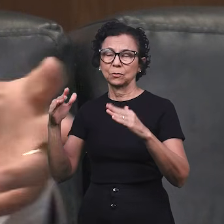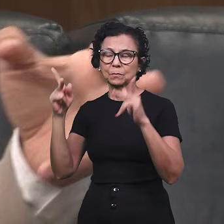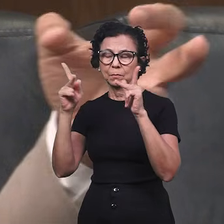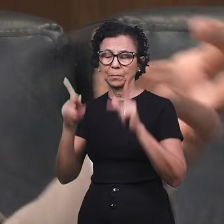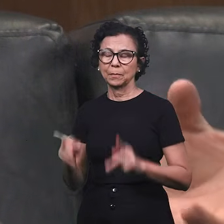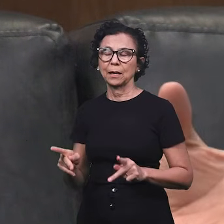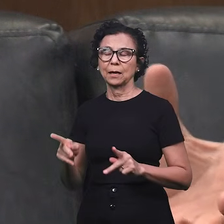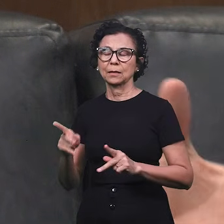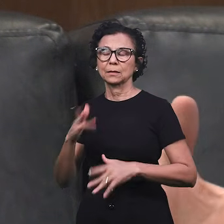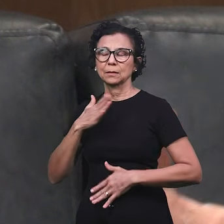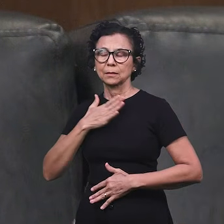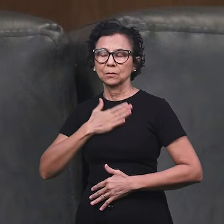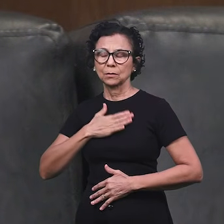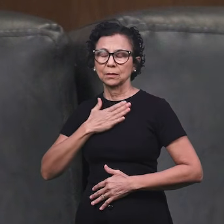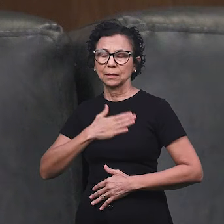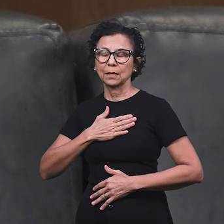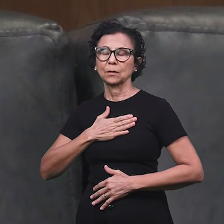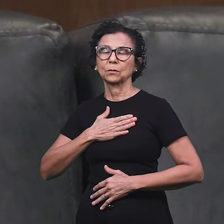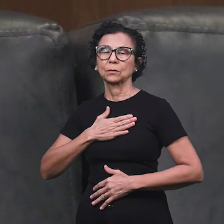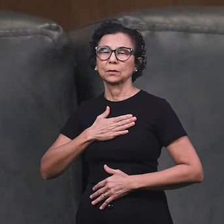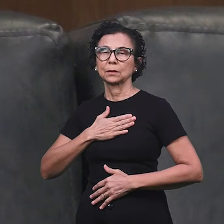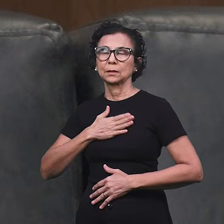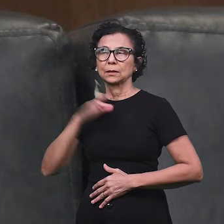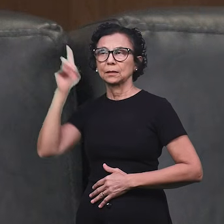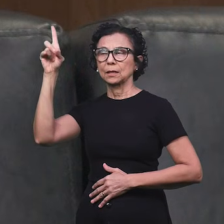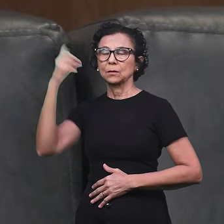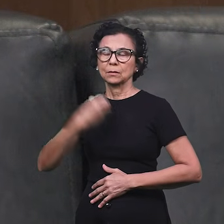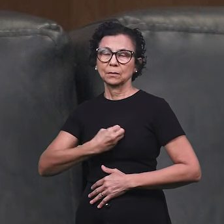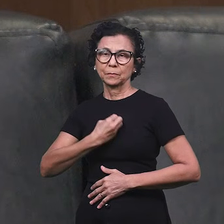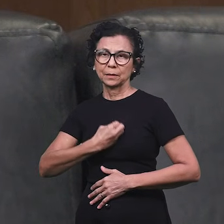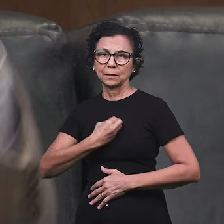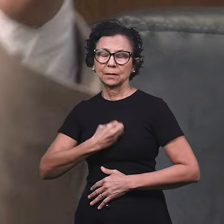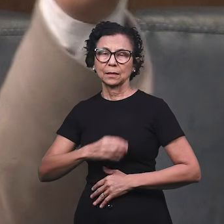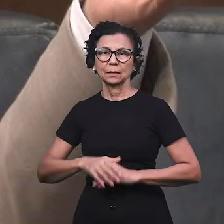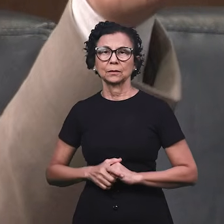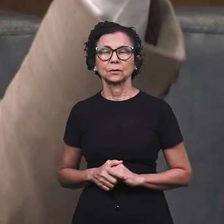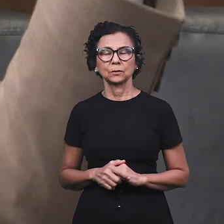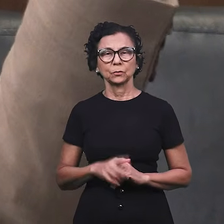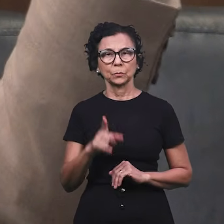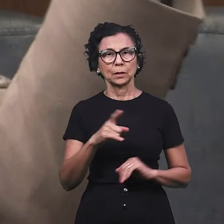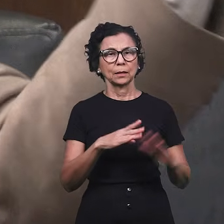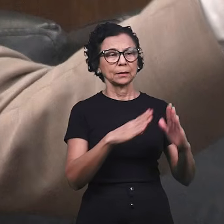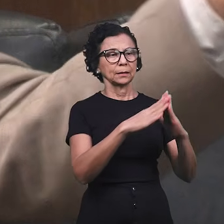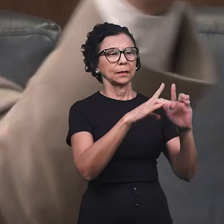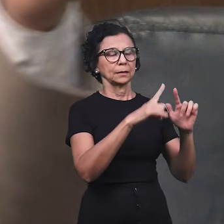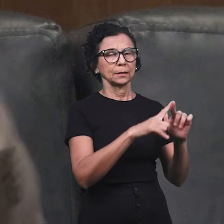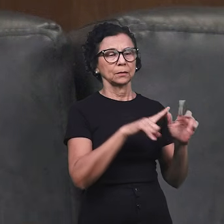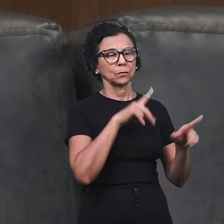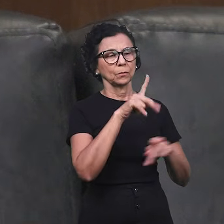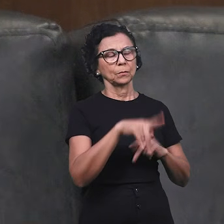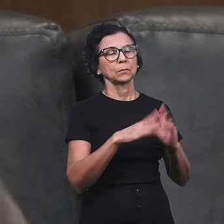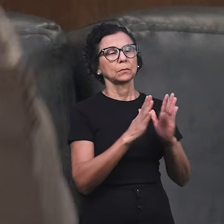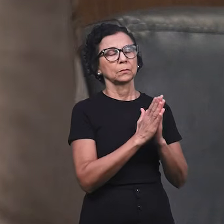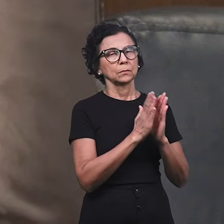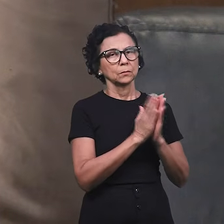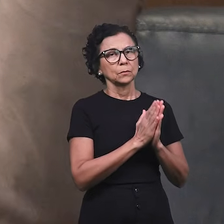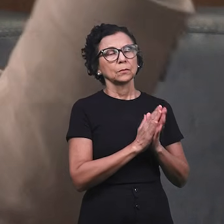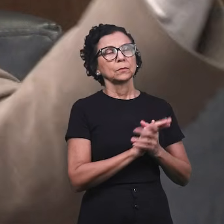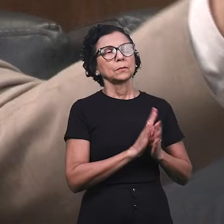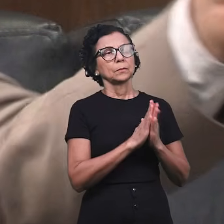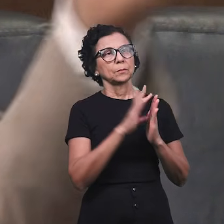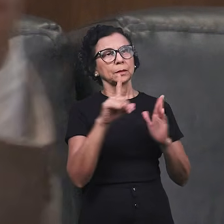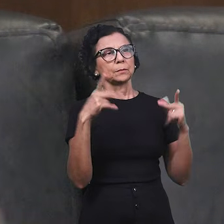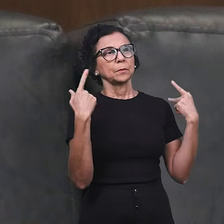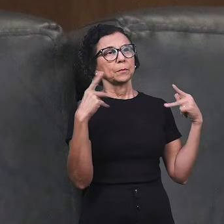dele lembrasse da casa do Senhor. Então você hoje vai na casa de um servo de Deus, você vai na igreja, o povo ora na igreja, a palavra de